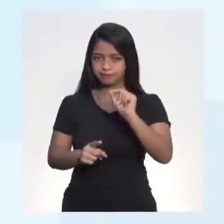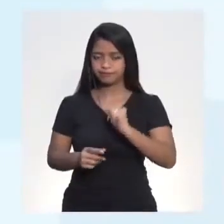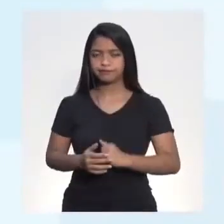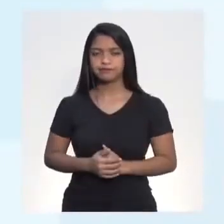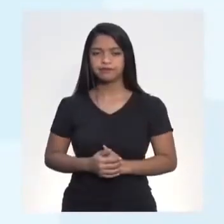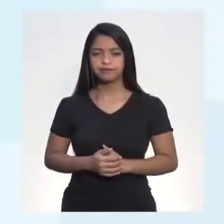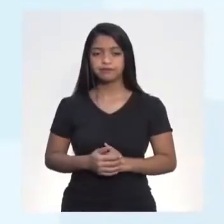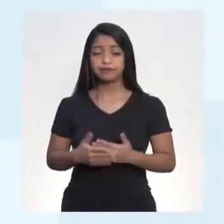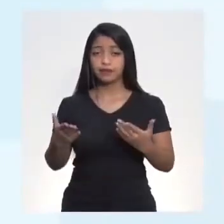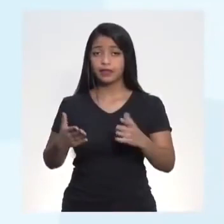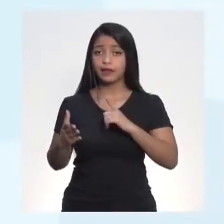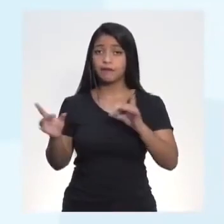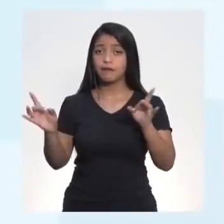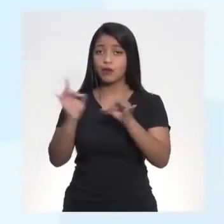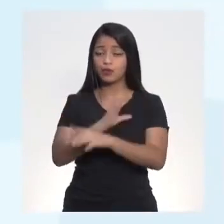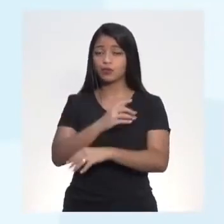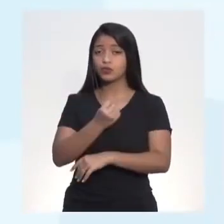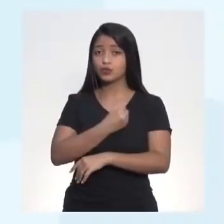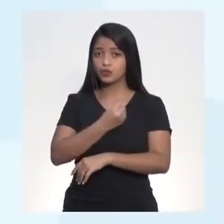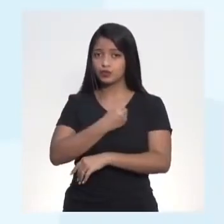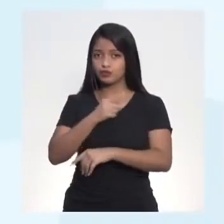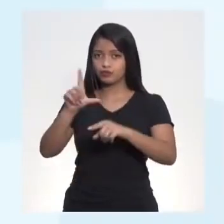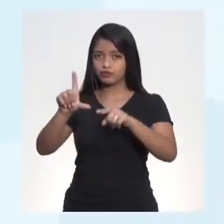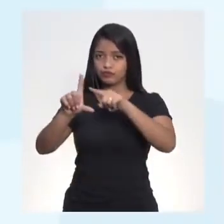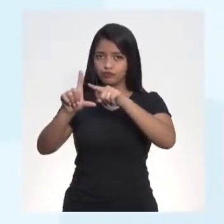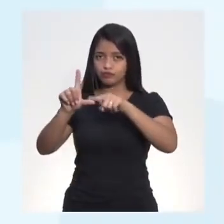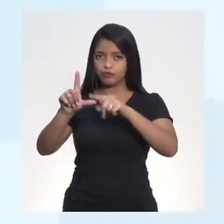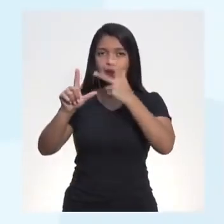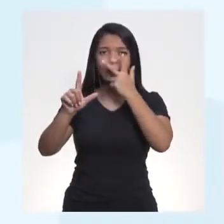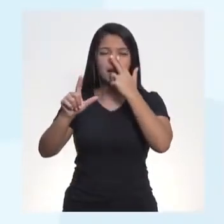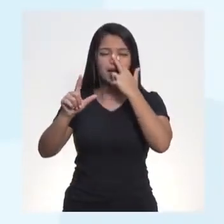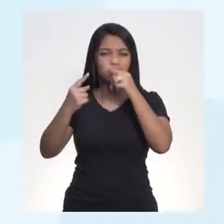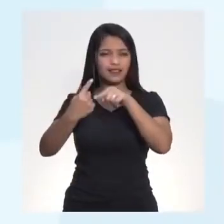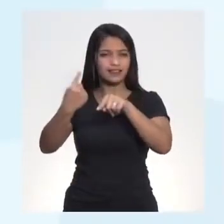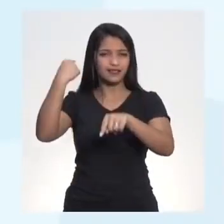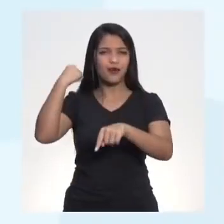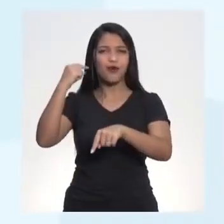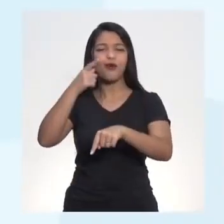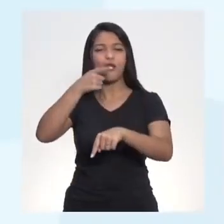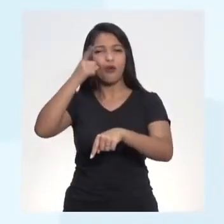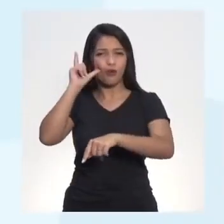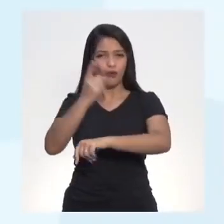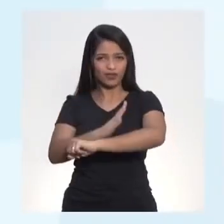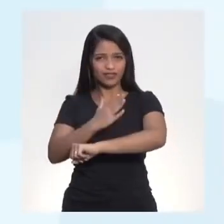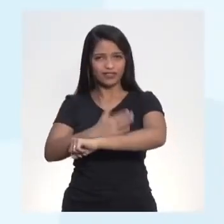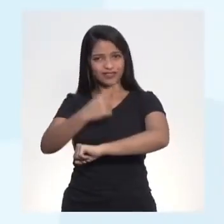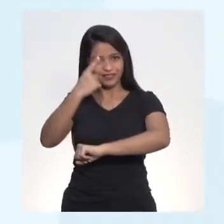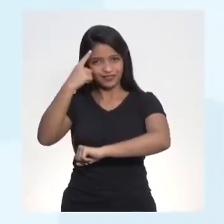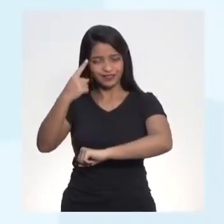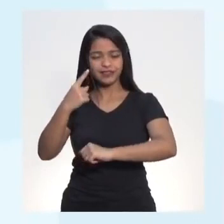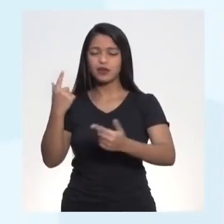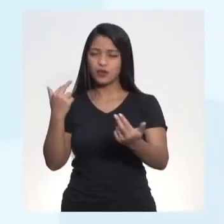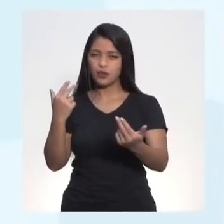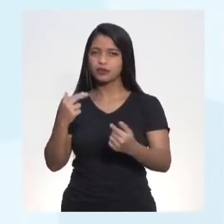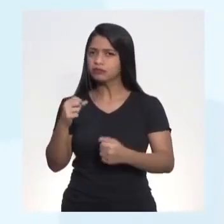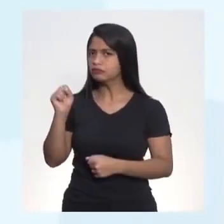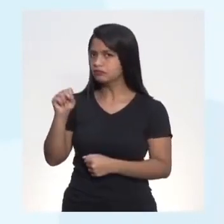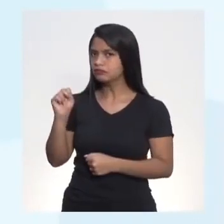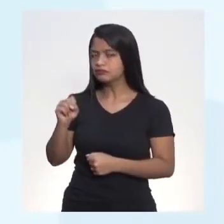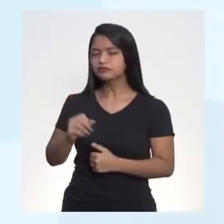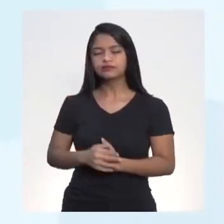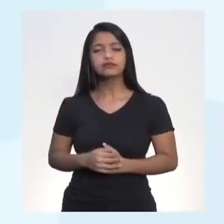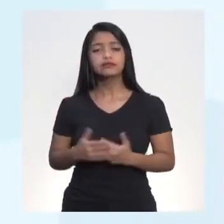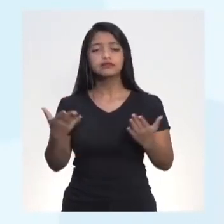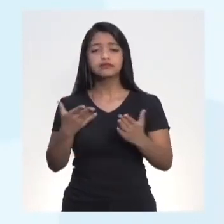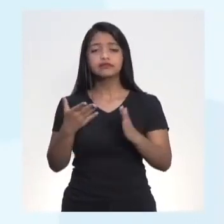a numeração, mais ou menos com um exercício foi parecido com o anterior de ontem, né? Que nós fizemos ontem. Sim. Então a pergunta